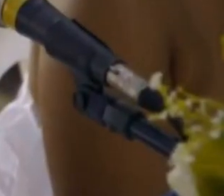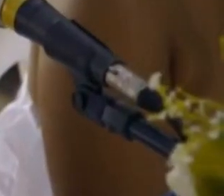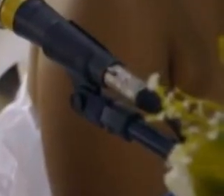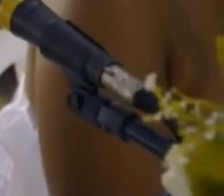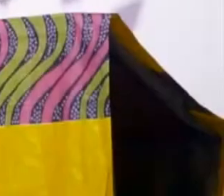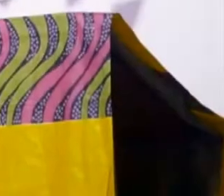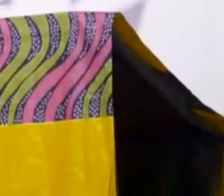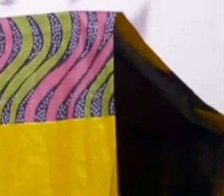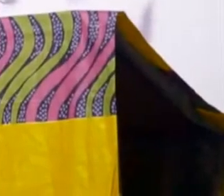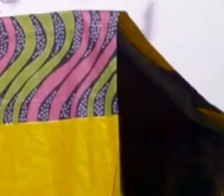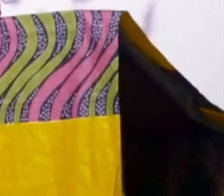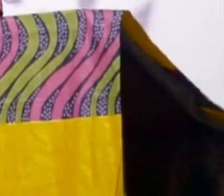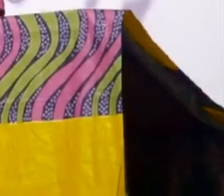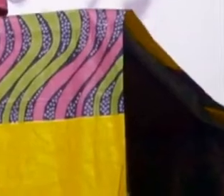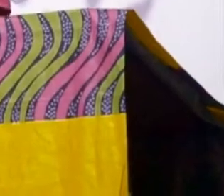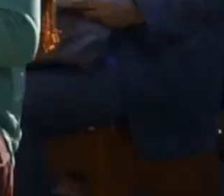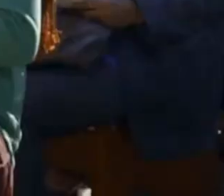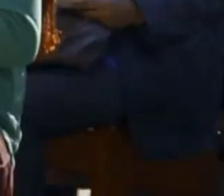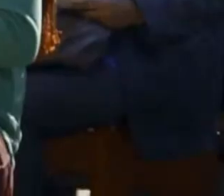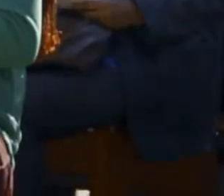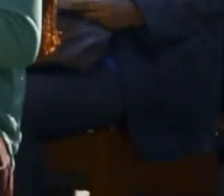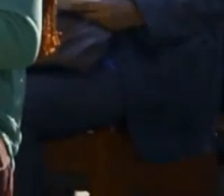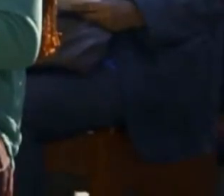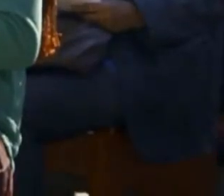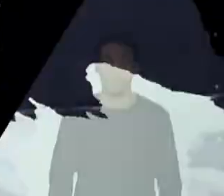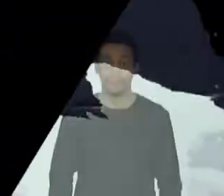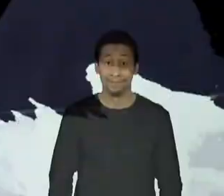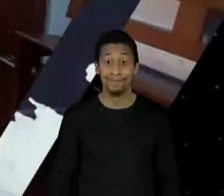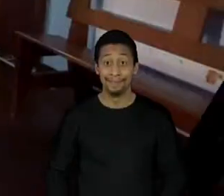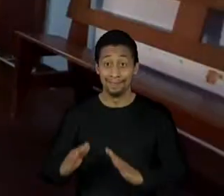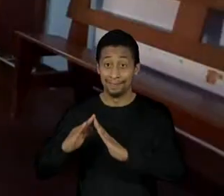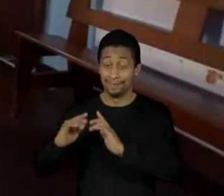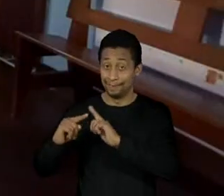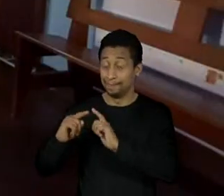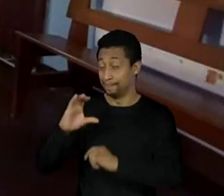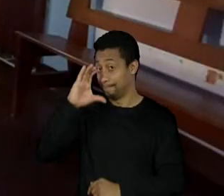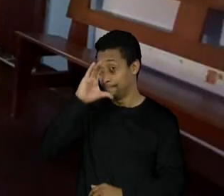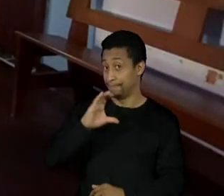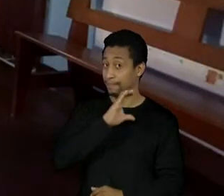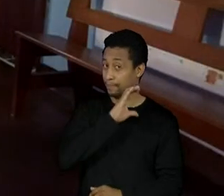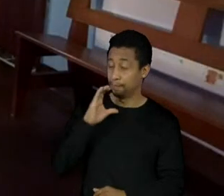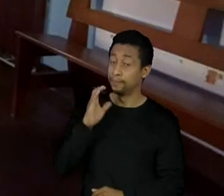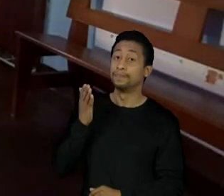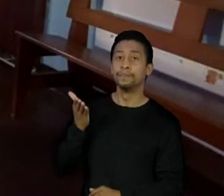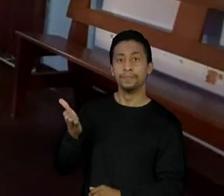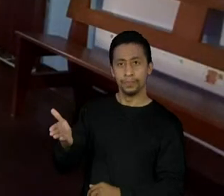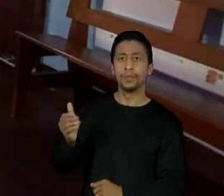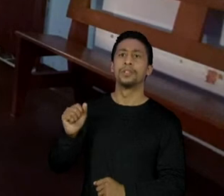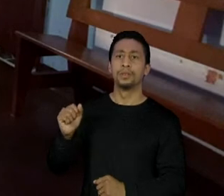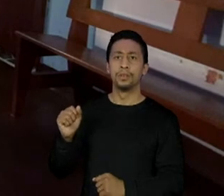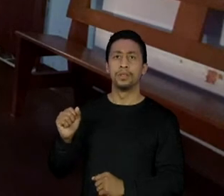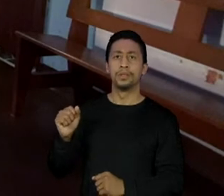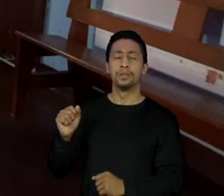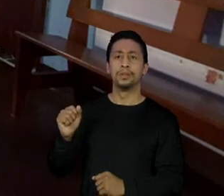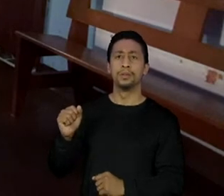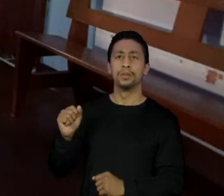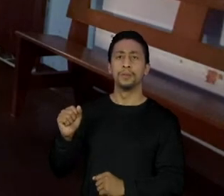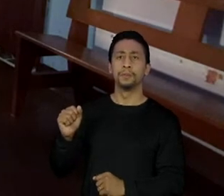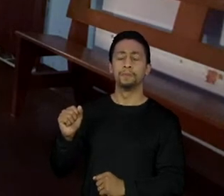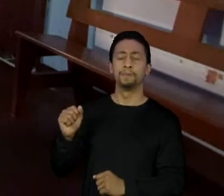ao sair de samba. A Igreja Católica, ela tem uma certa